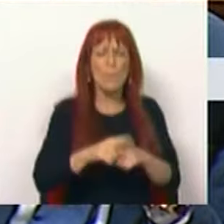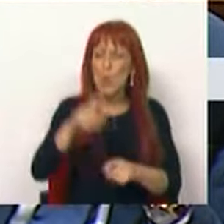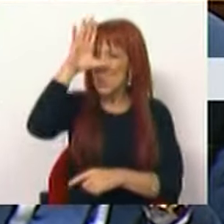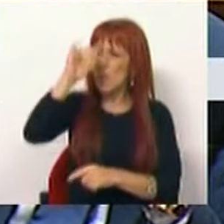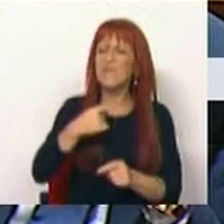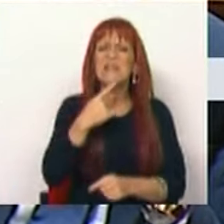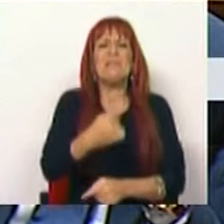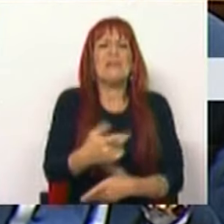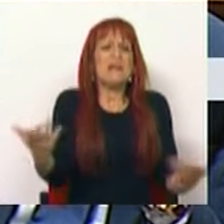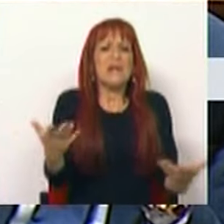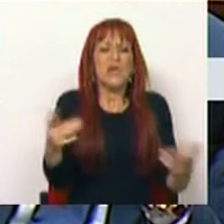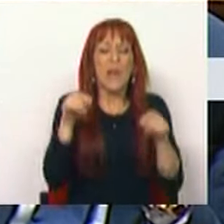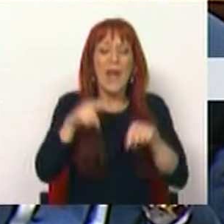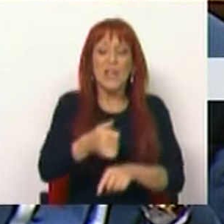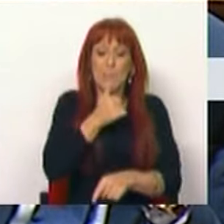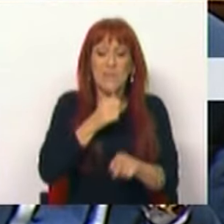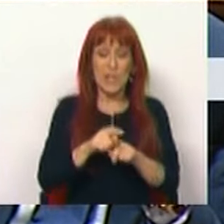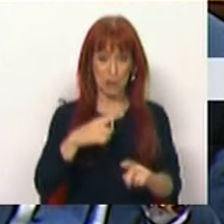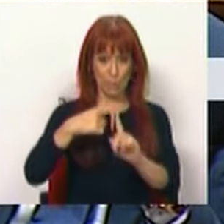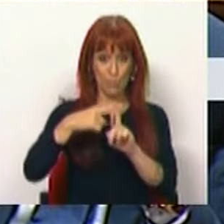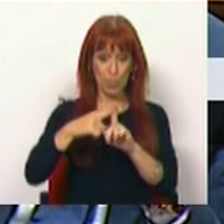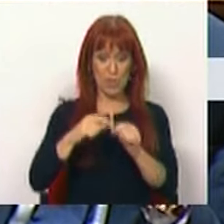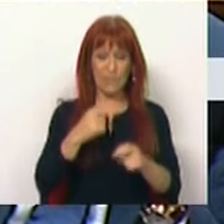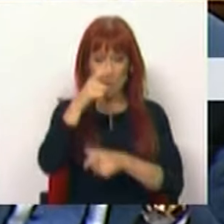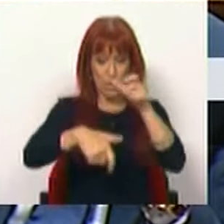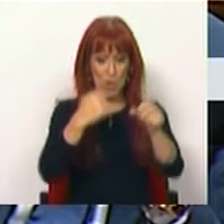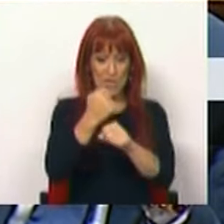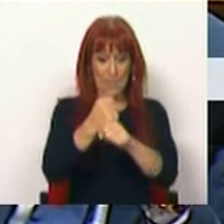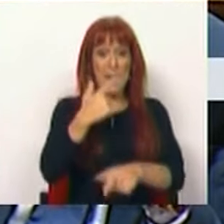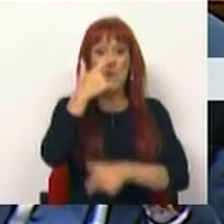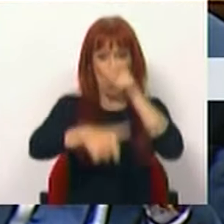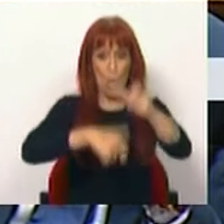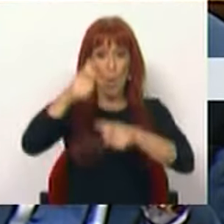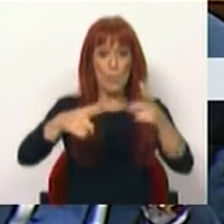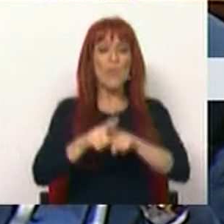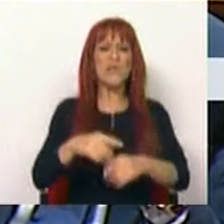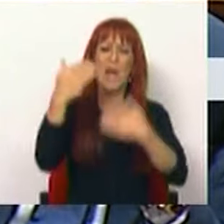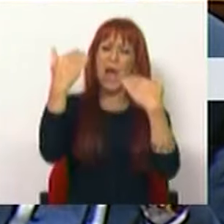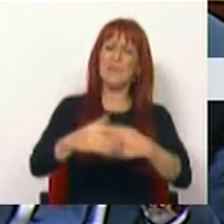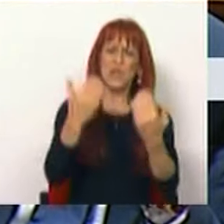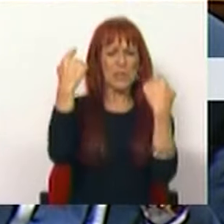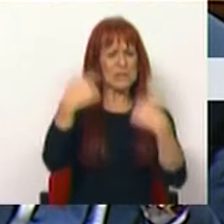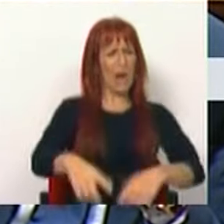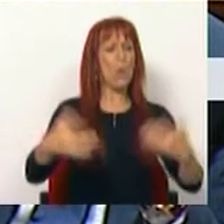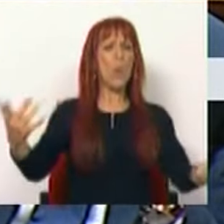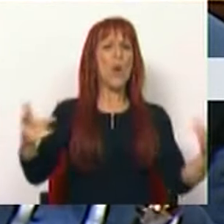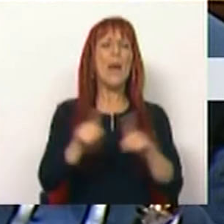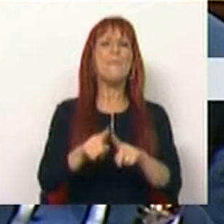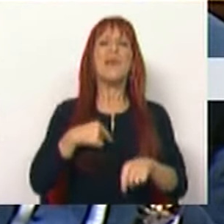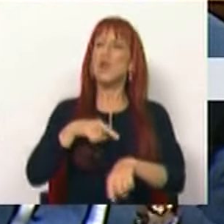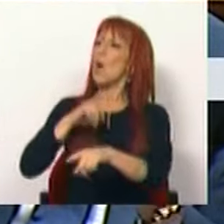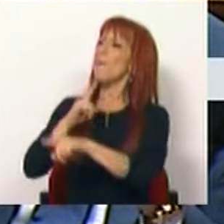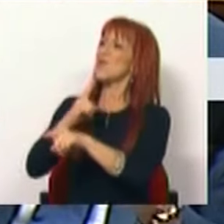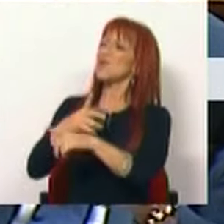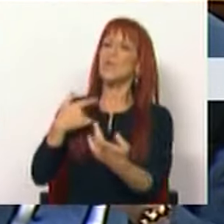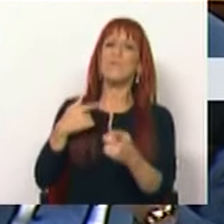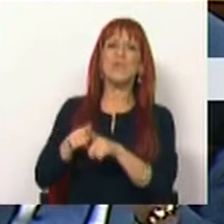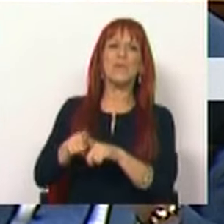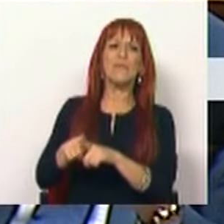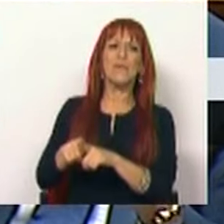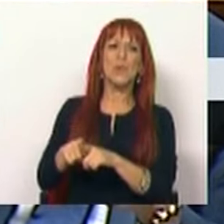Governo justifica que as medidas positivas para os trabalhadores e o povo sejam limitadas e condicionadas, mas simultaneamente